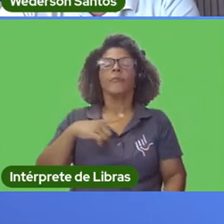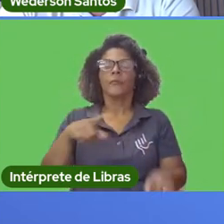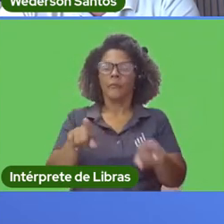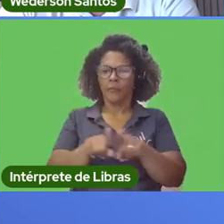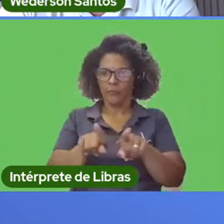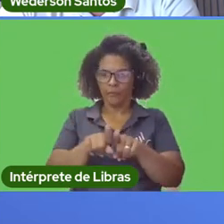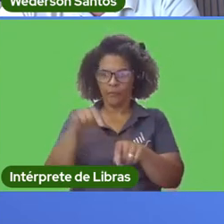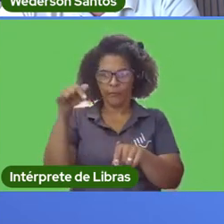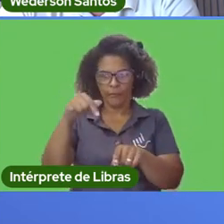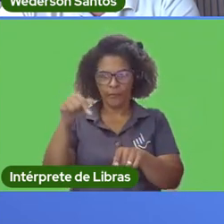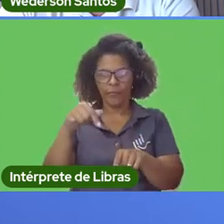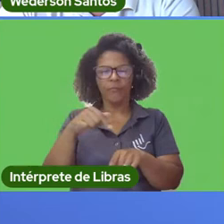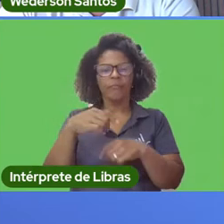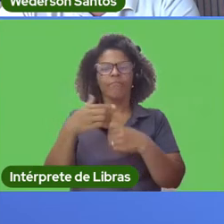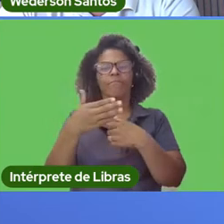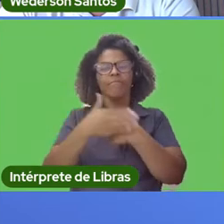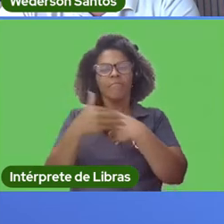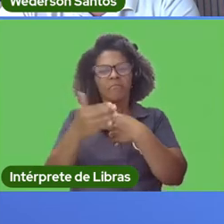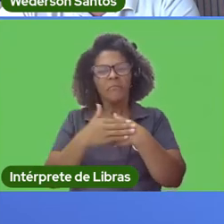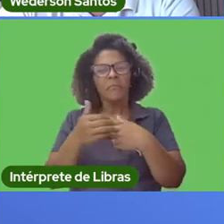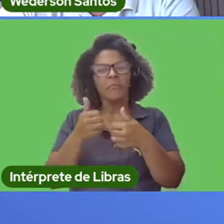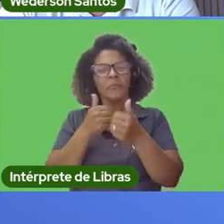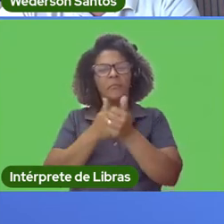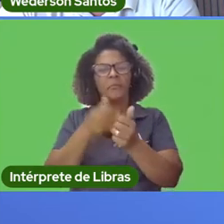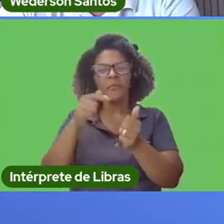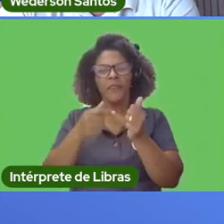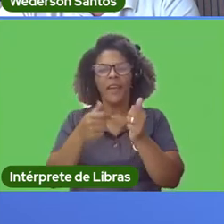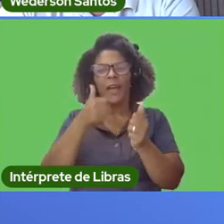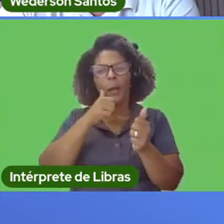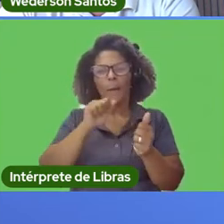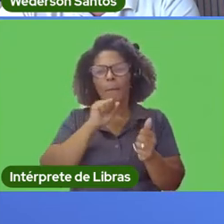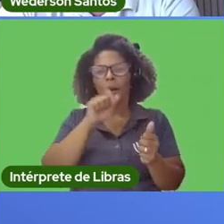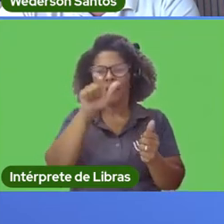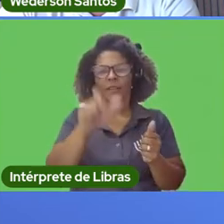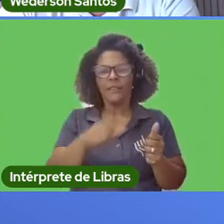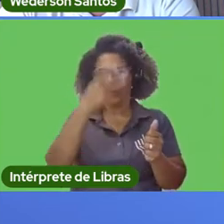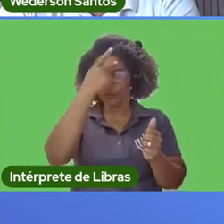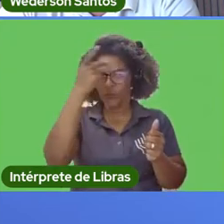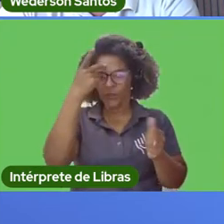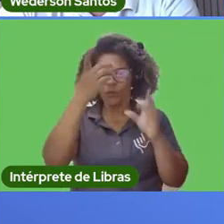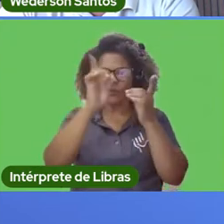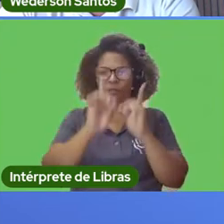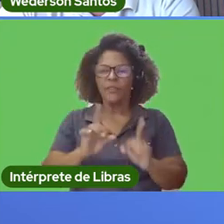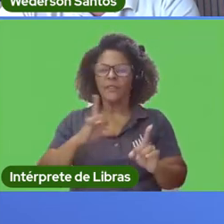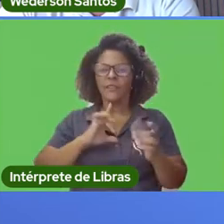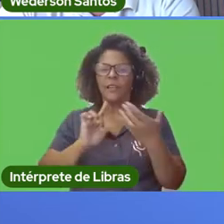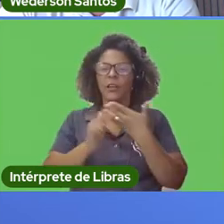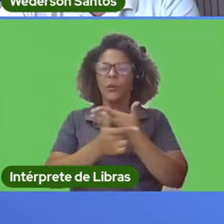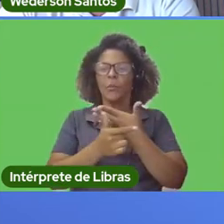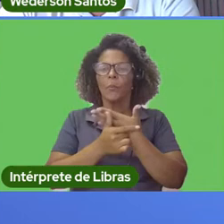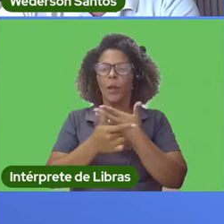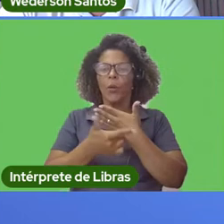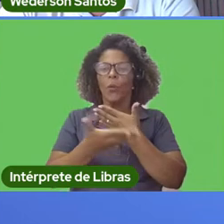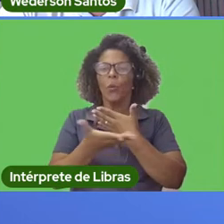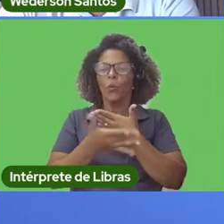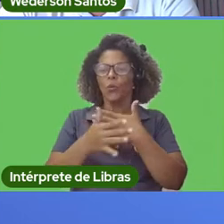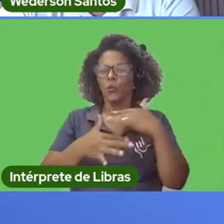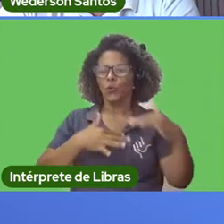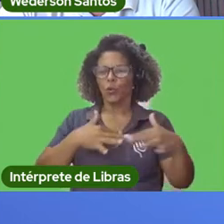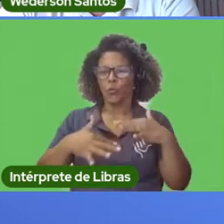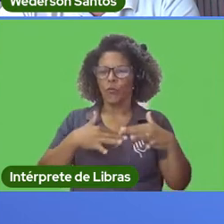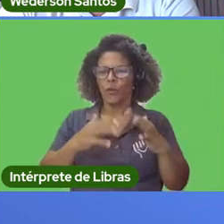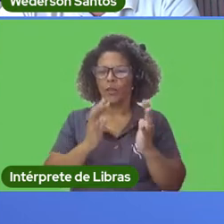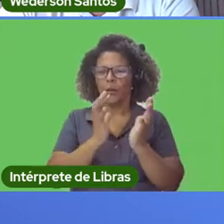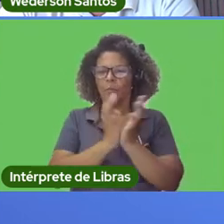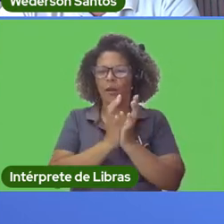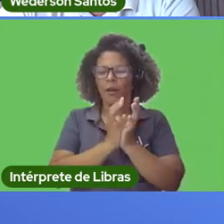Graça, pelo carinho. Graça, que é mãe de uma pessoa com deficiência, tem um papel tão importante hoje no movimento apaiano aqui no